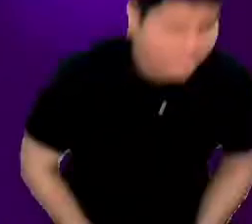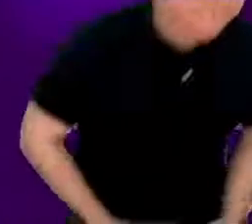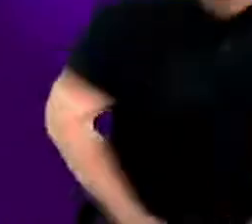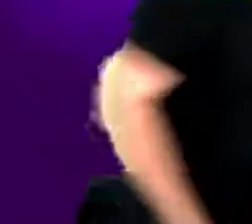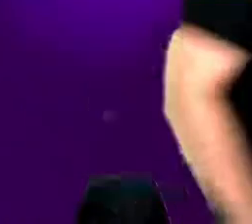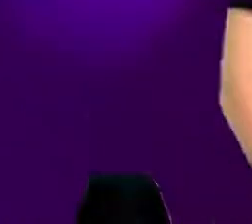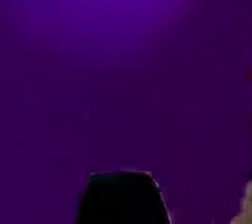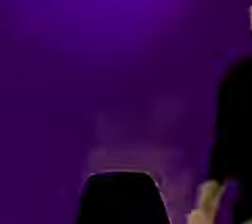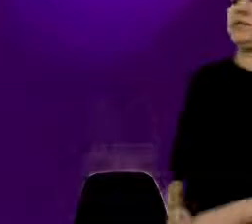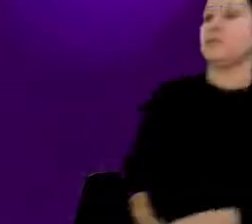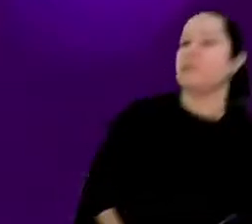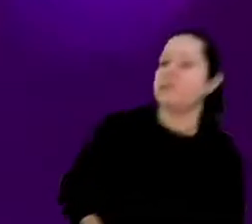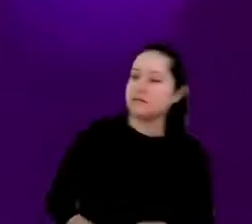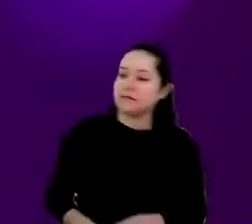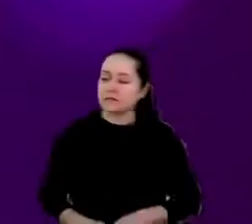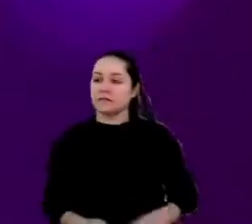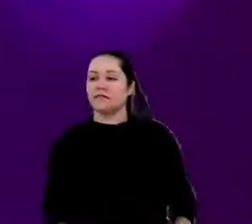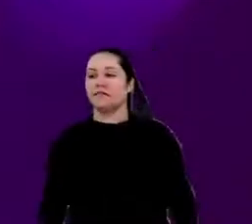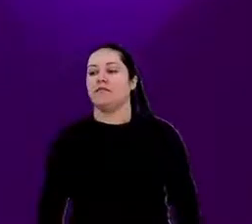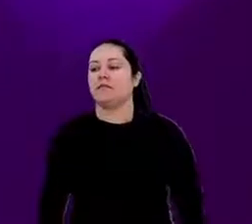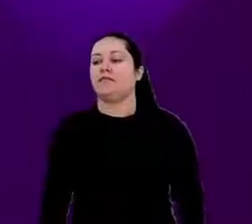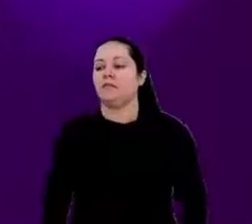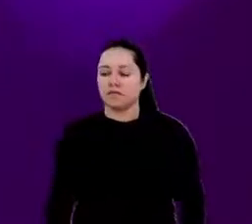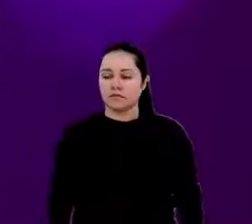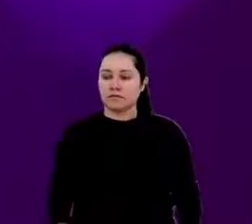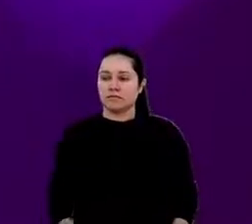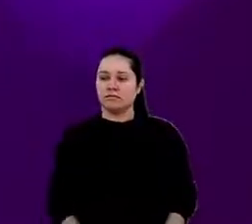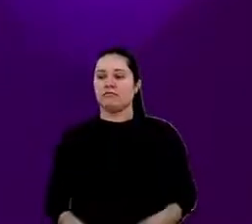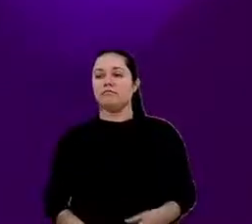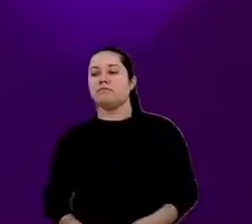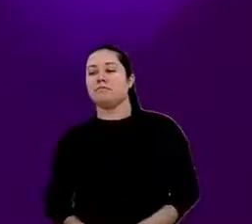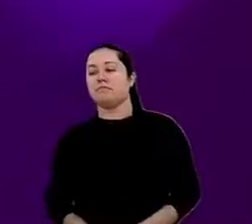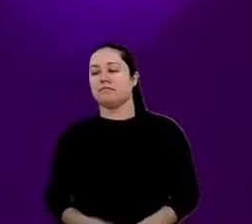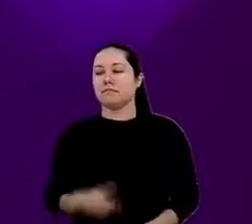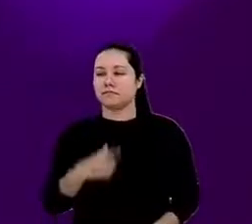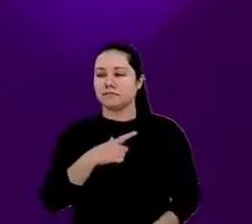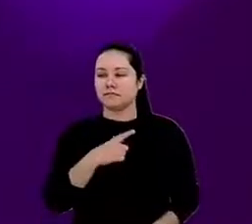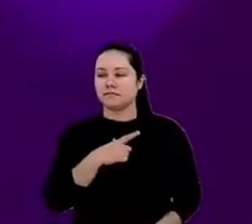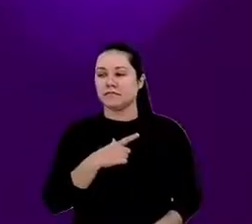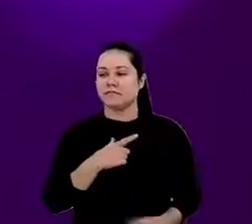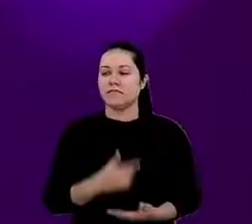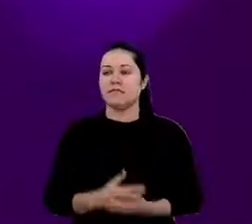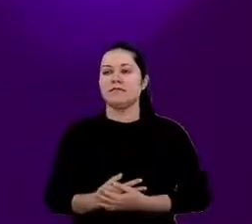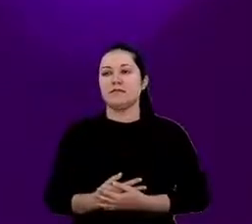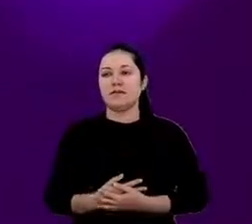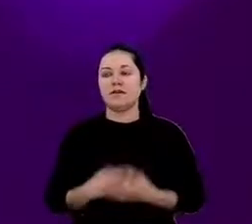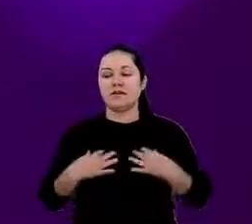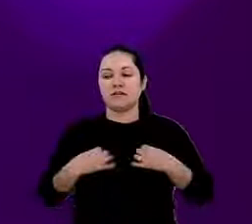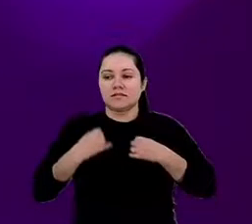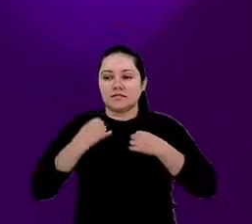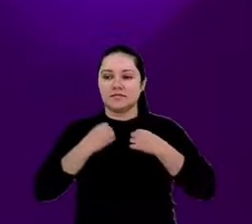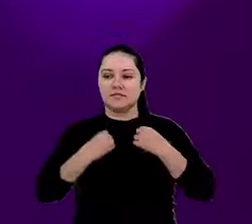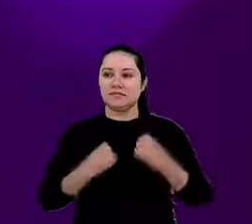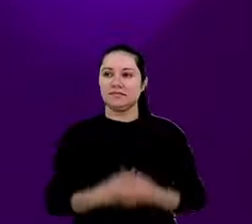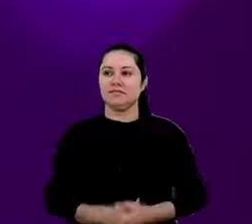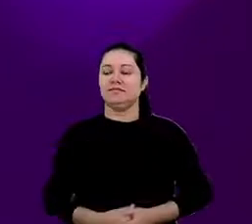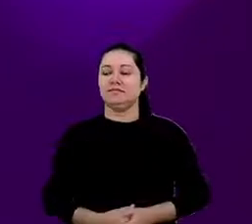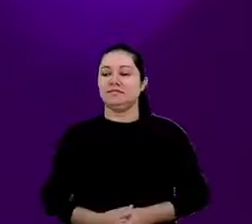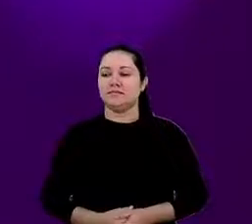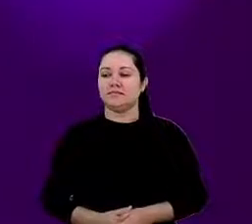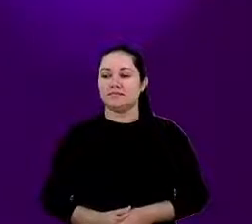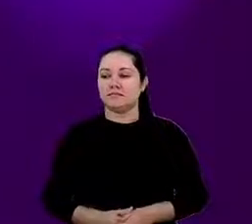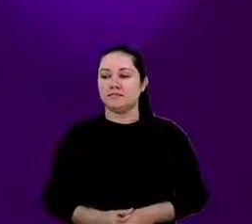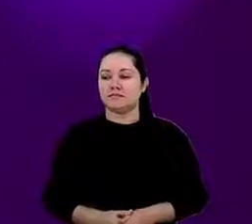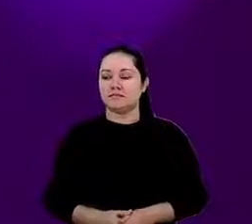para determinar qual obstrução realmente tem significado funcional, nas estenoses duvidosas do tronco e também